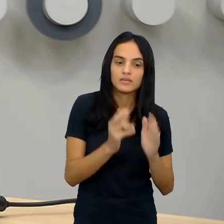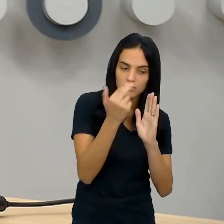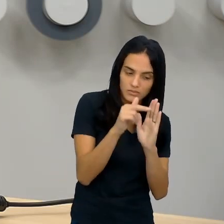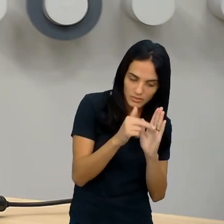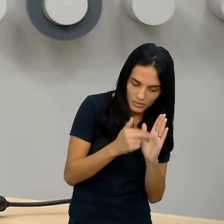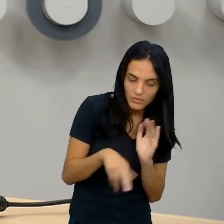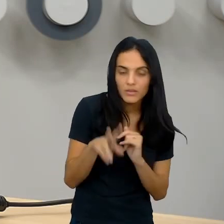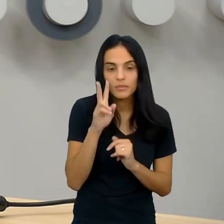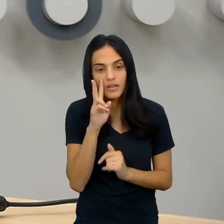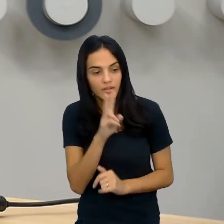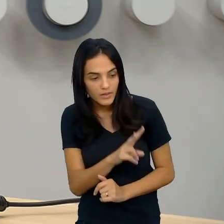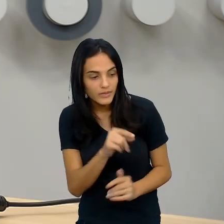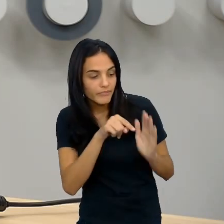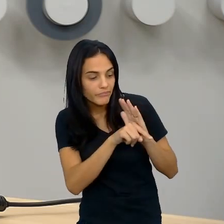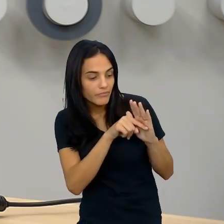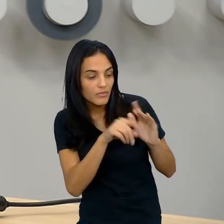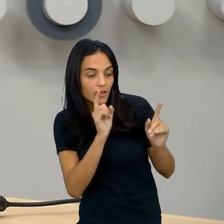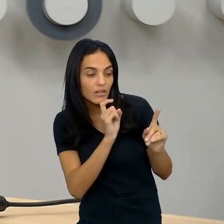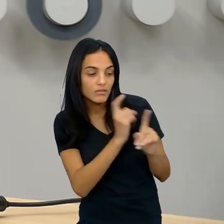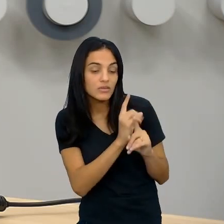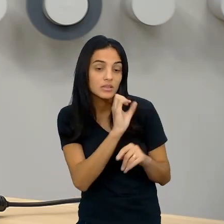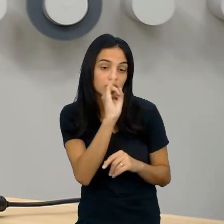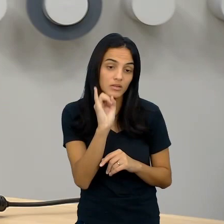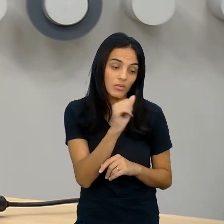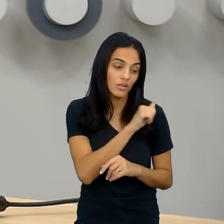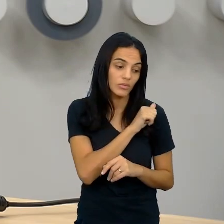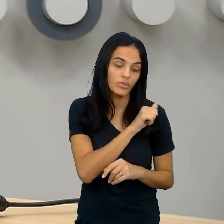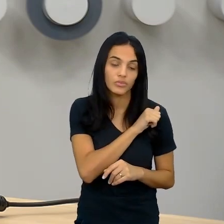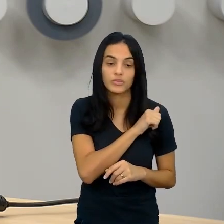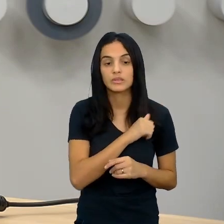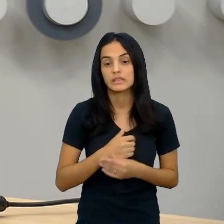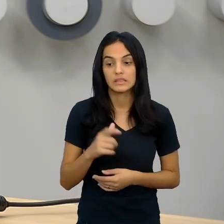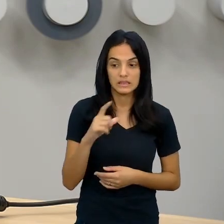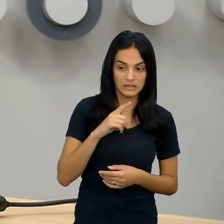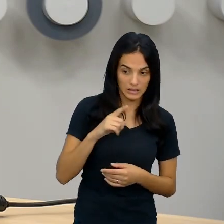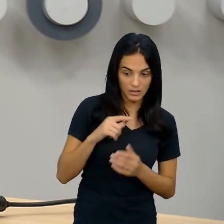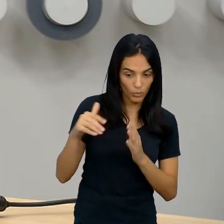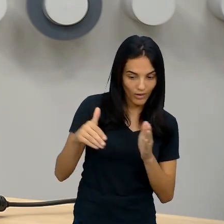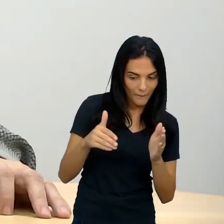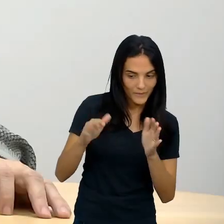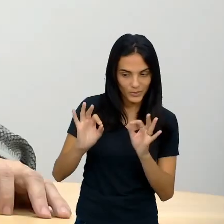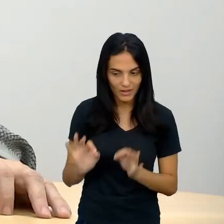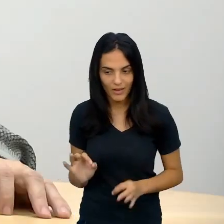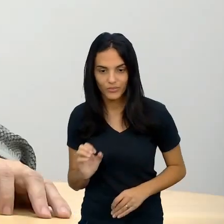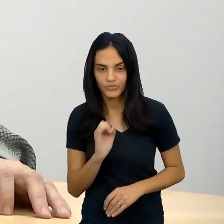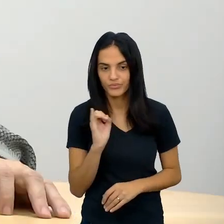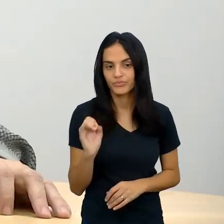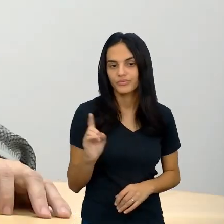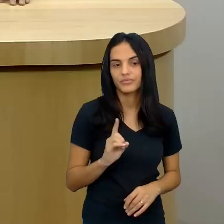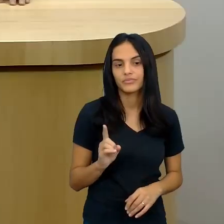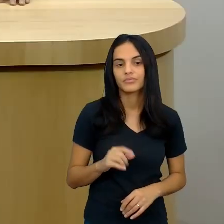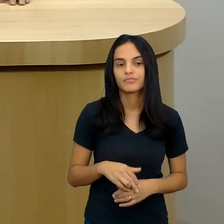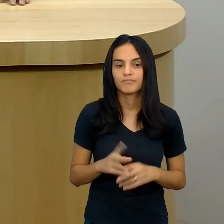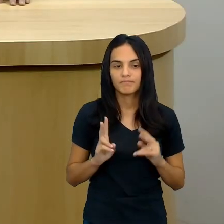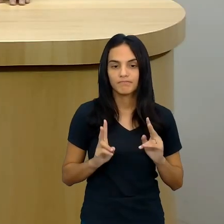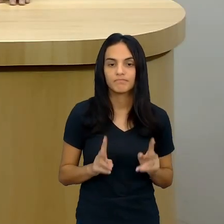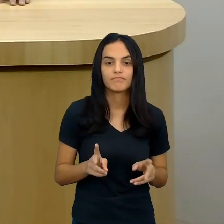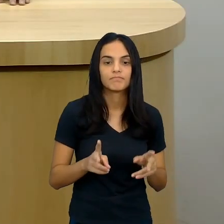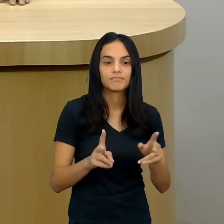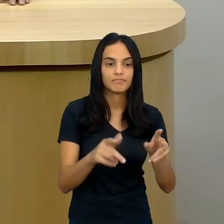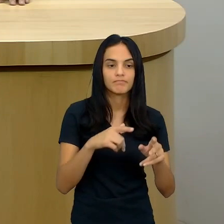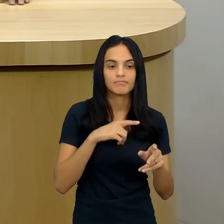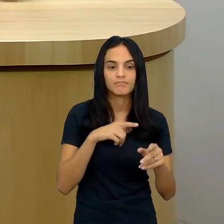para verificar se o aluno, ou quer dizer, o estudante está no caminho certo. Isso! Não é? Continuando, então nós